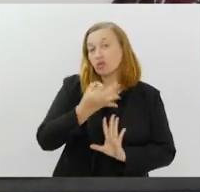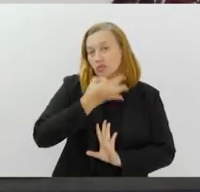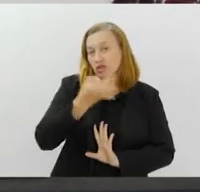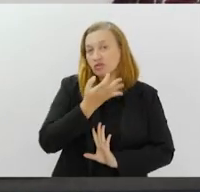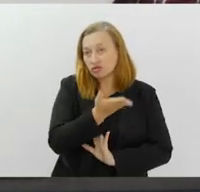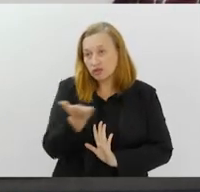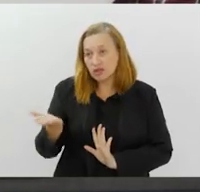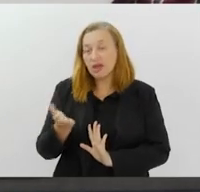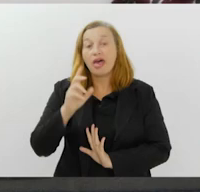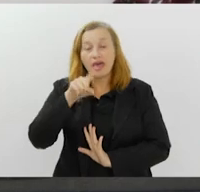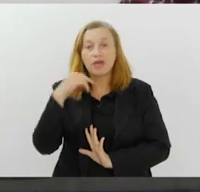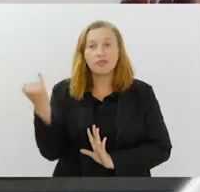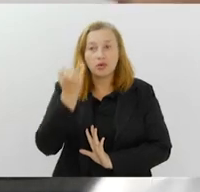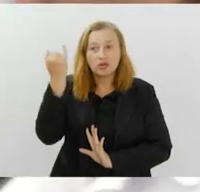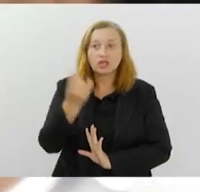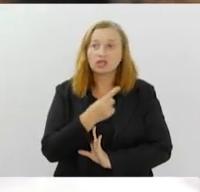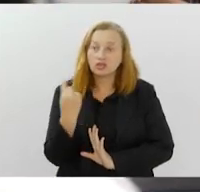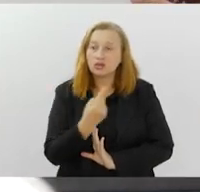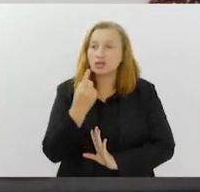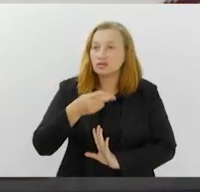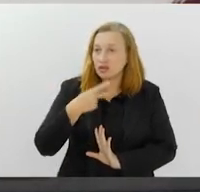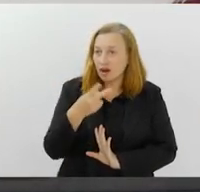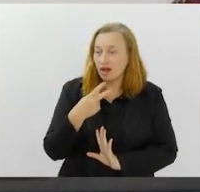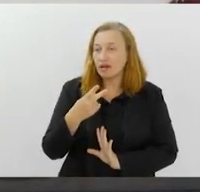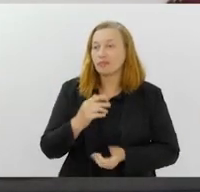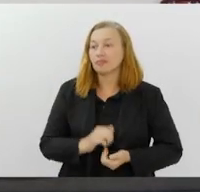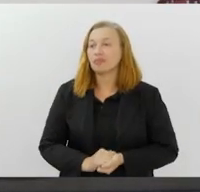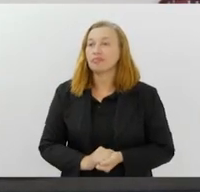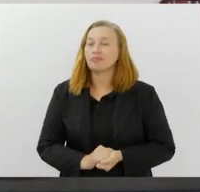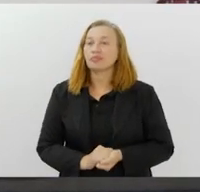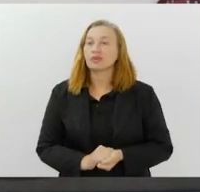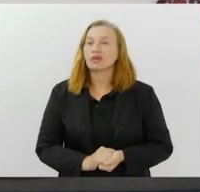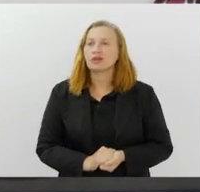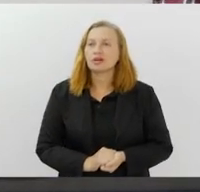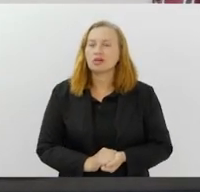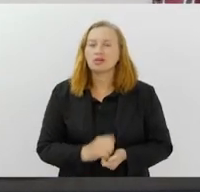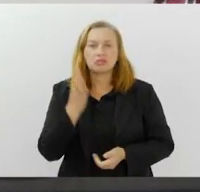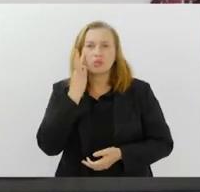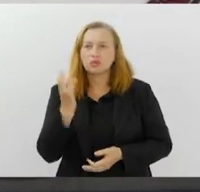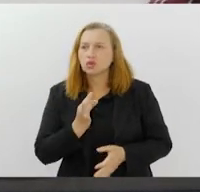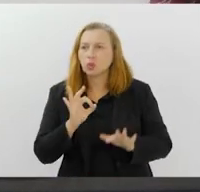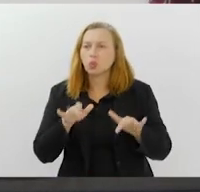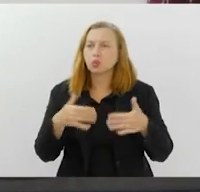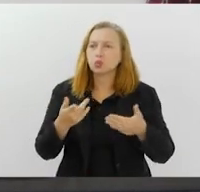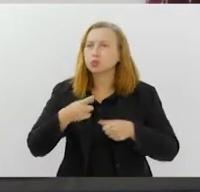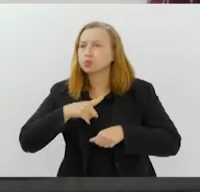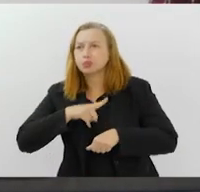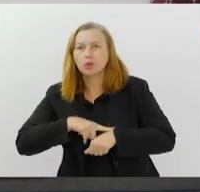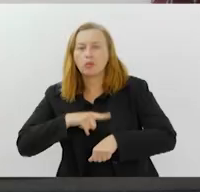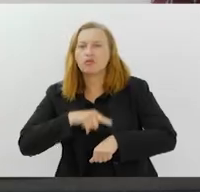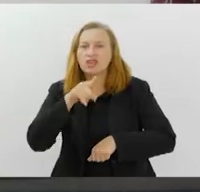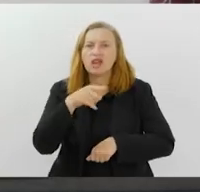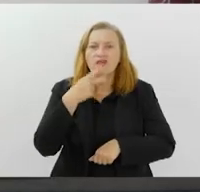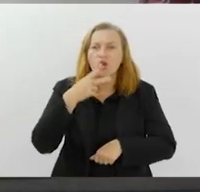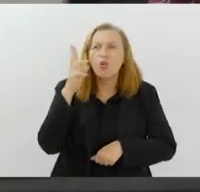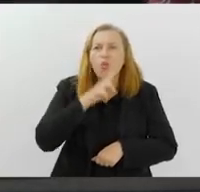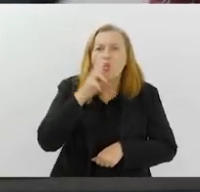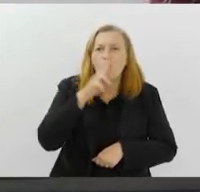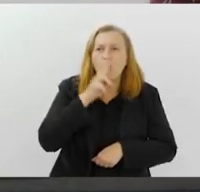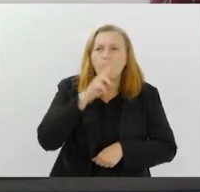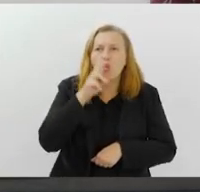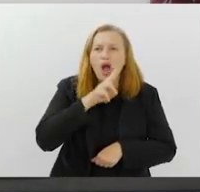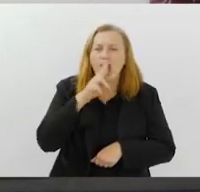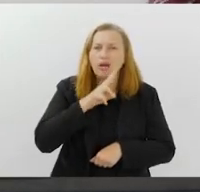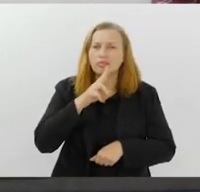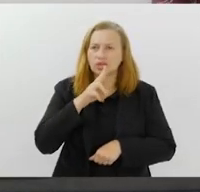importante a gente saber e depois eu não sei em que momento eh você falou rapidamente que um dos pontos era